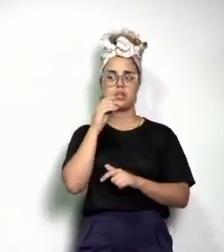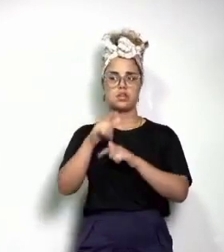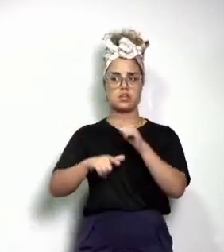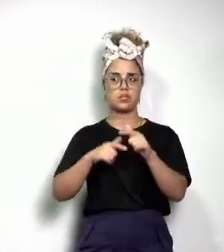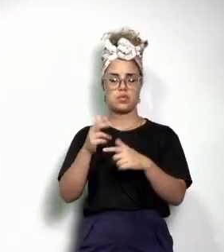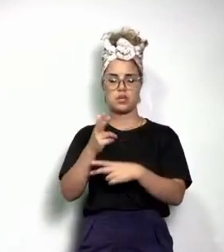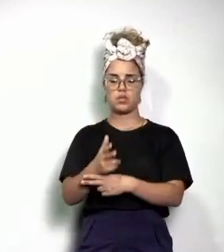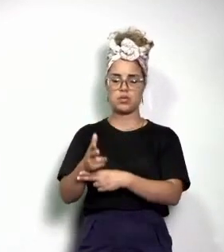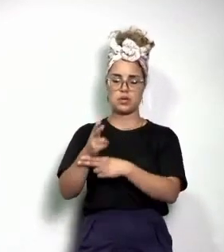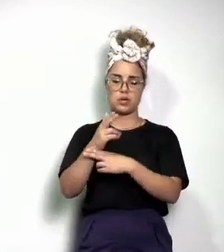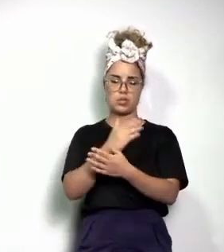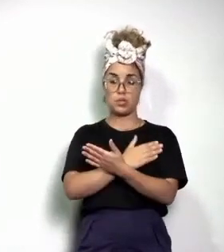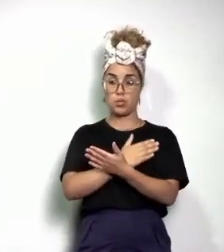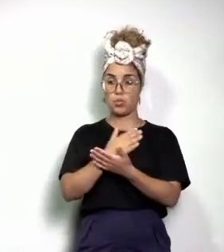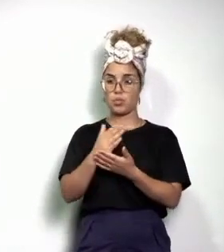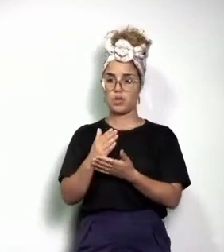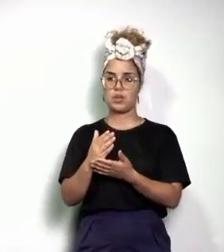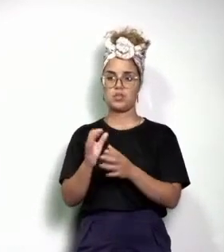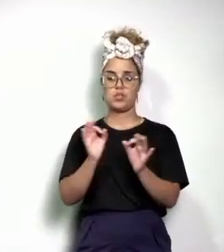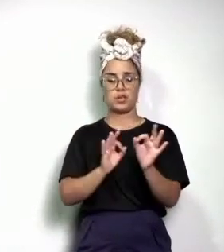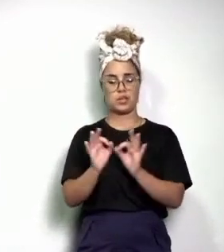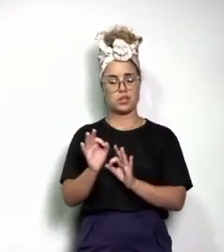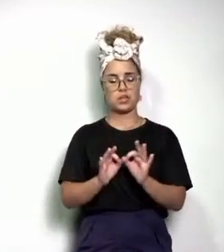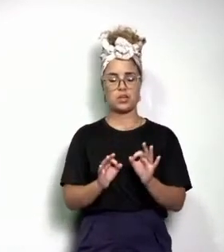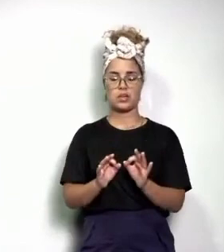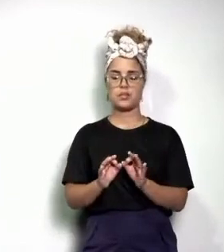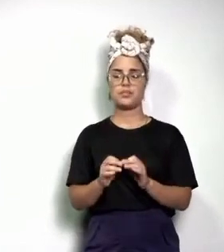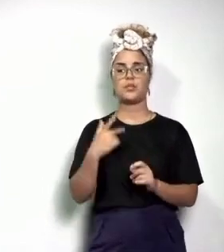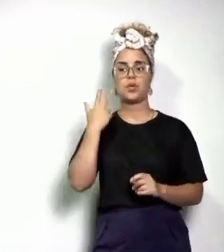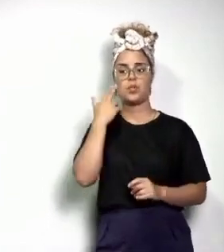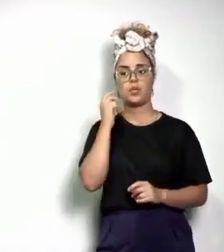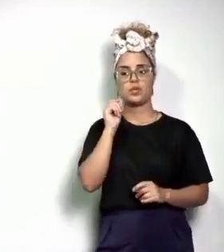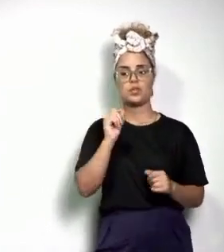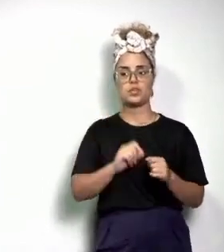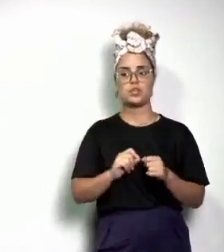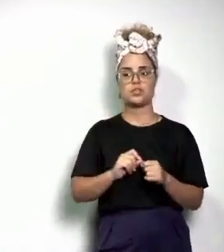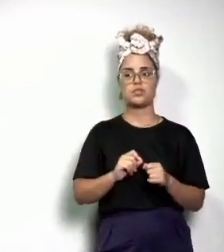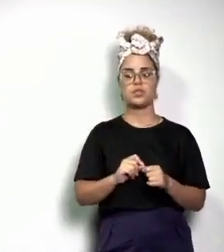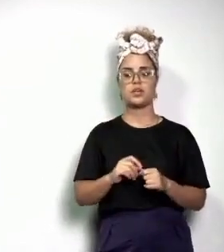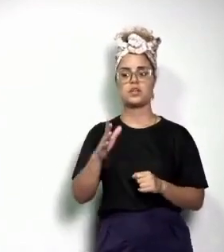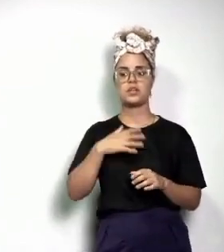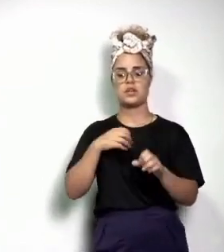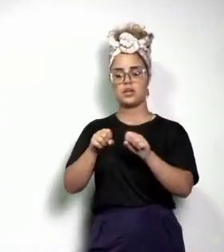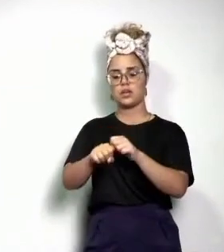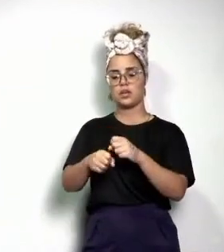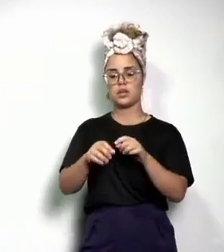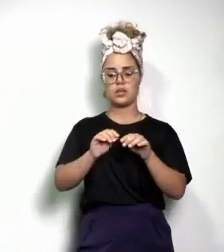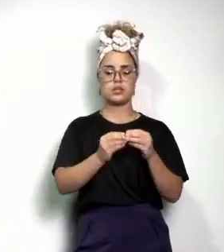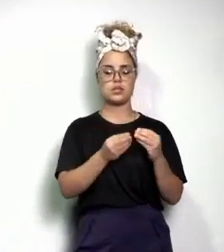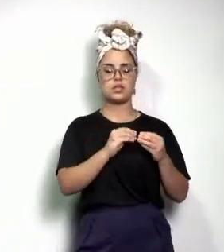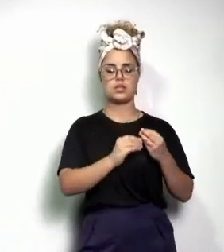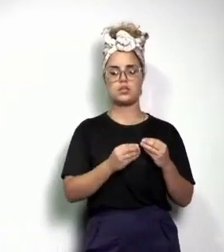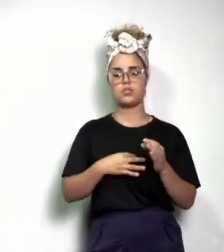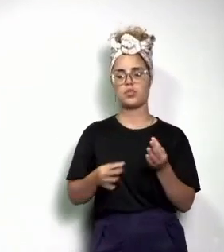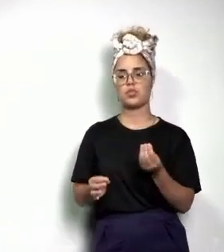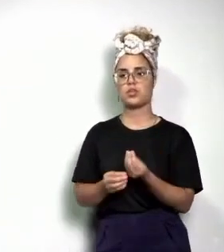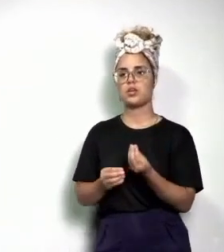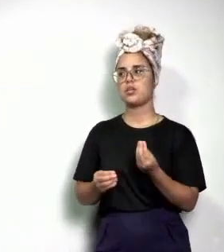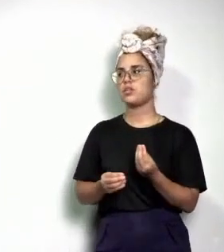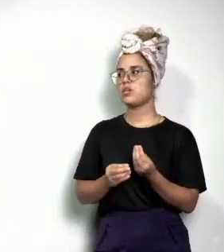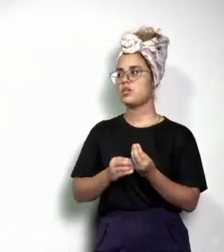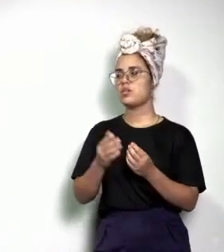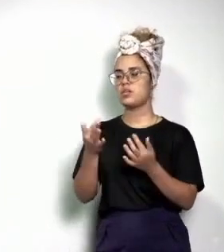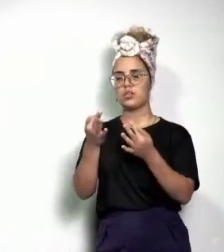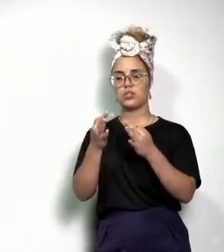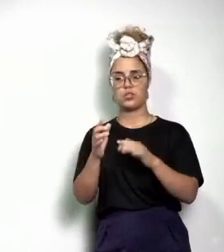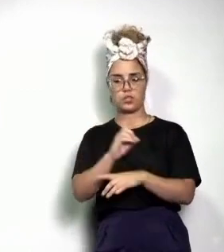já pronta no início da diária. Geralmente o que a gente faz é desmontar cabos no fim